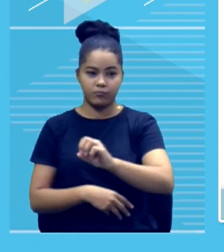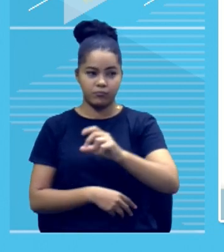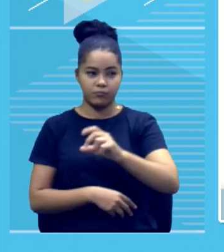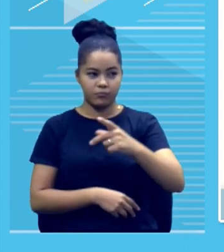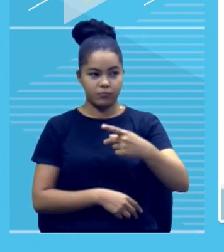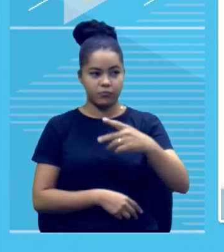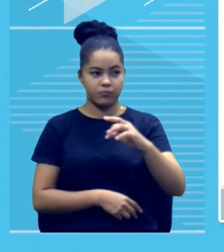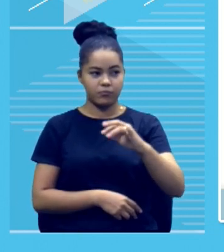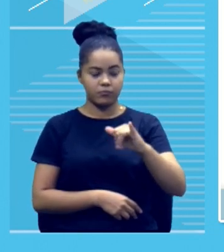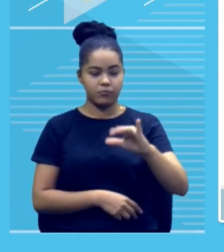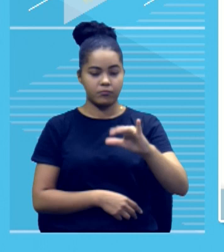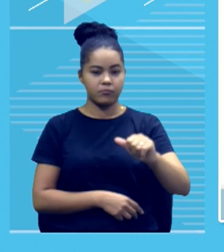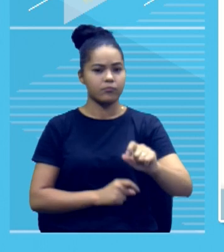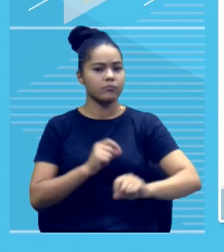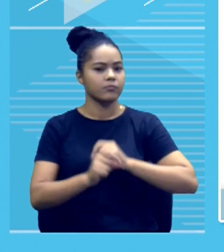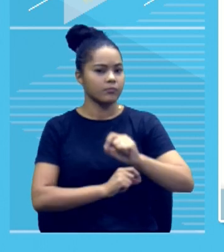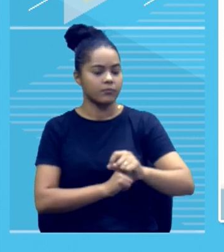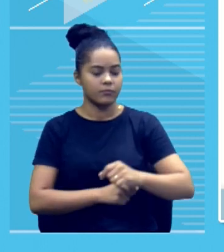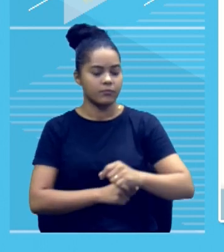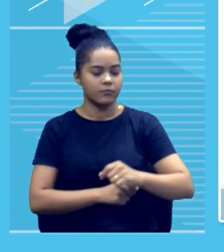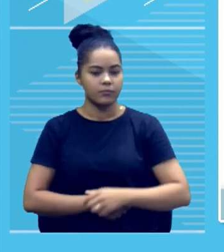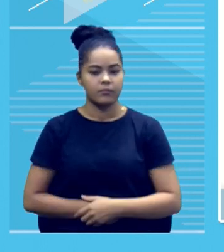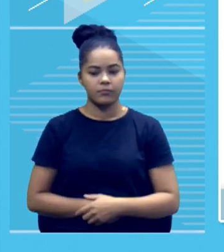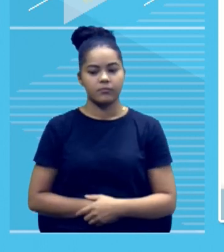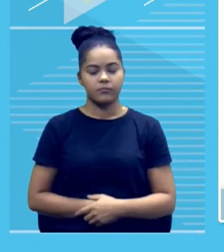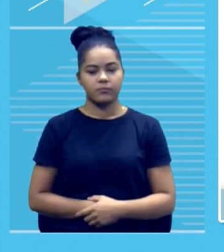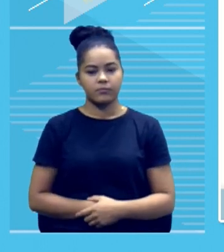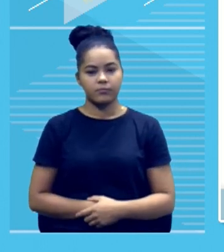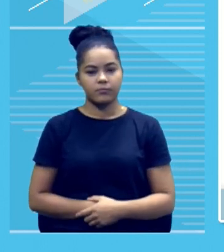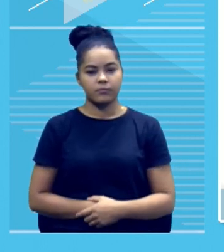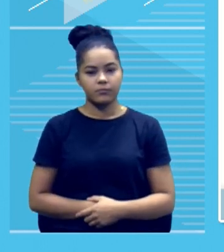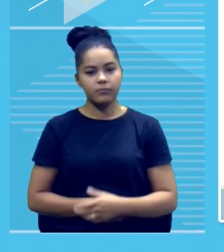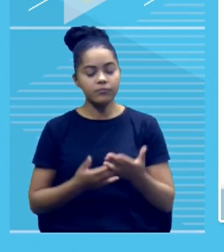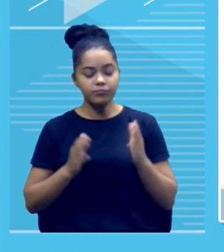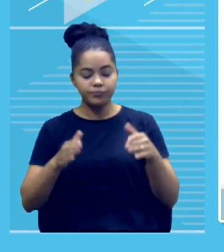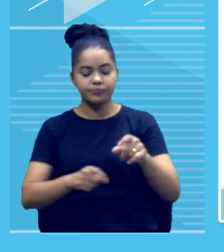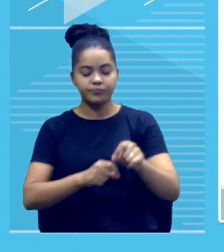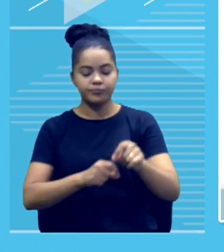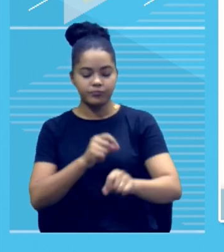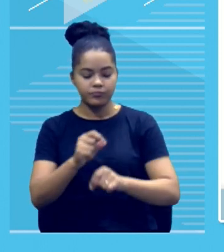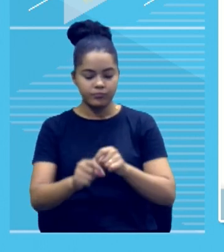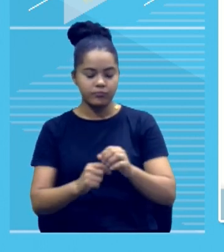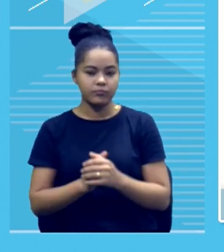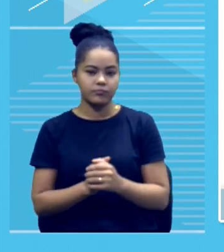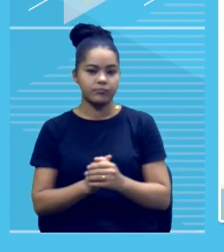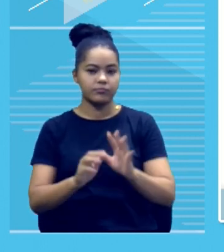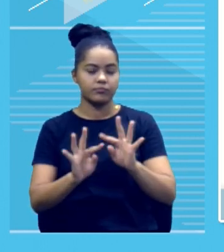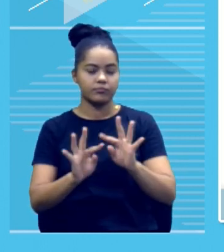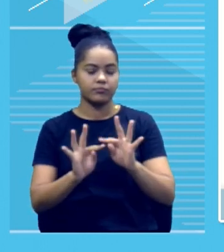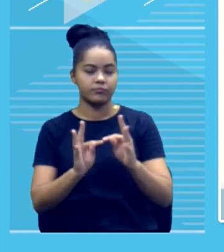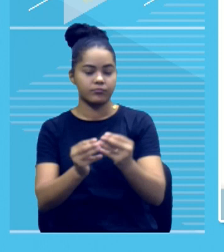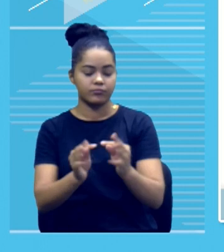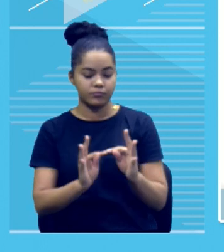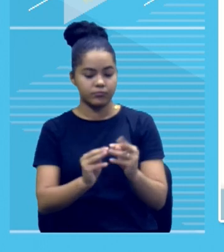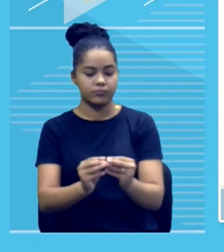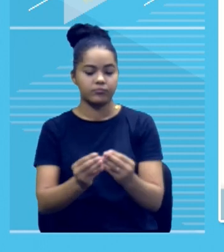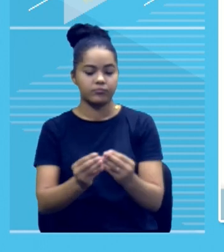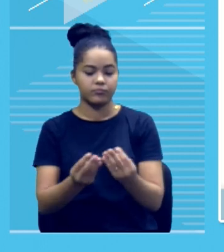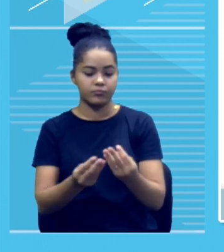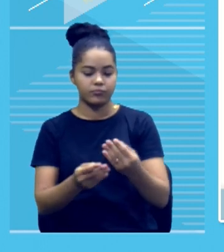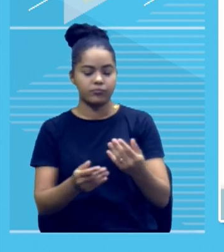A isomeria ótica, que é uma isomeria espacial, estuda o comportamento das substâncias